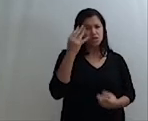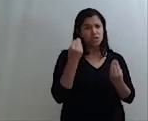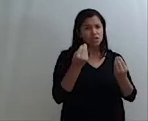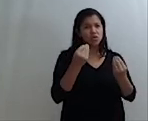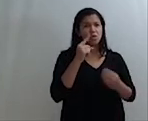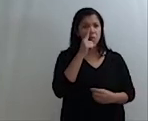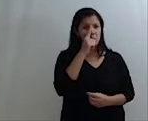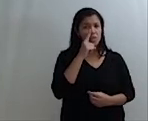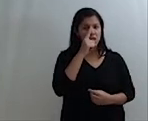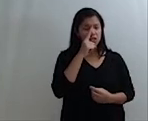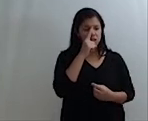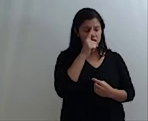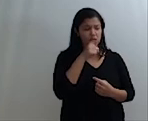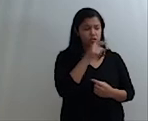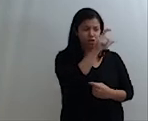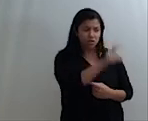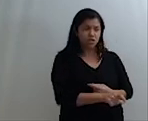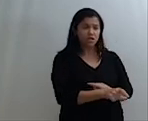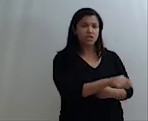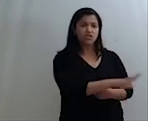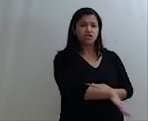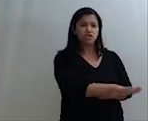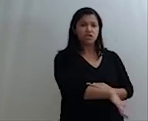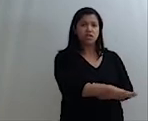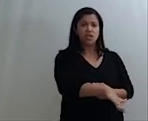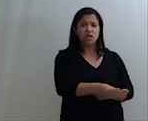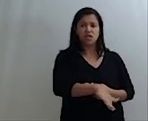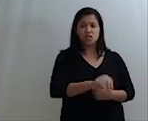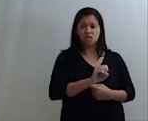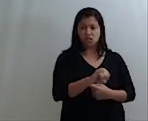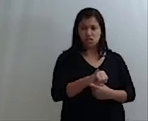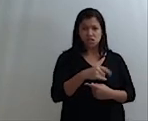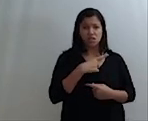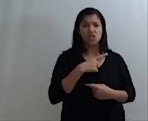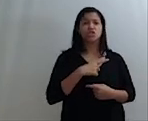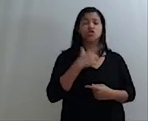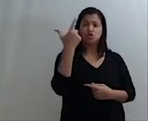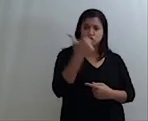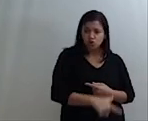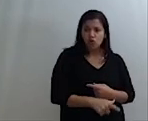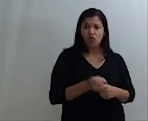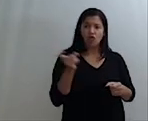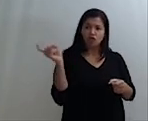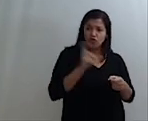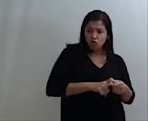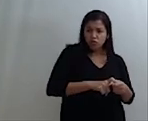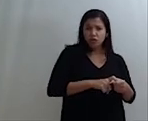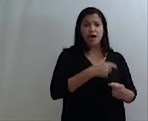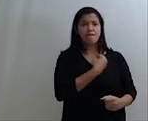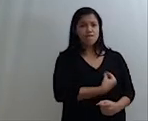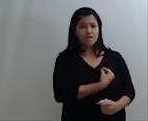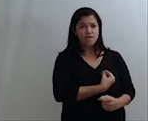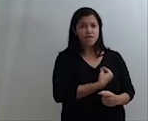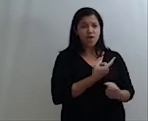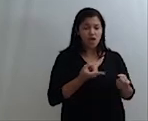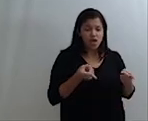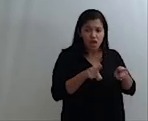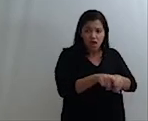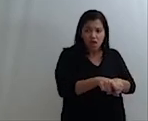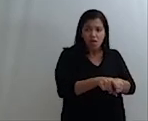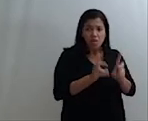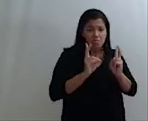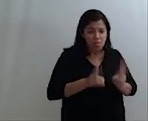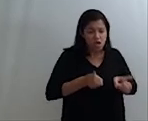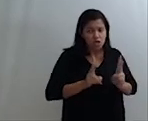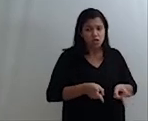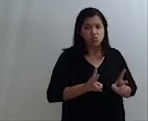sobre essas crianças se elas estiverem expostas à convivência com os supostos os os autores do crime Pelo menos segundo